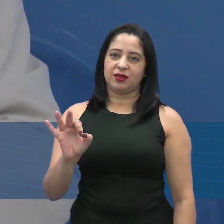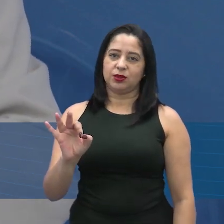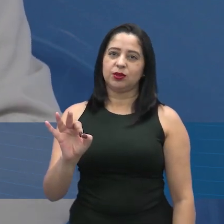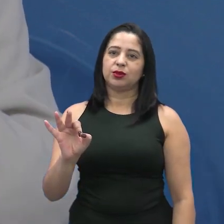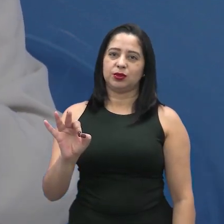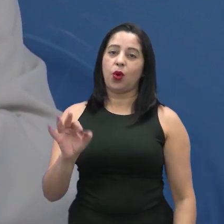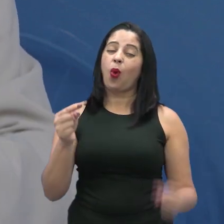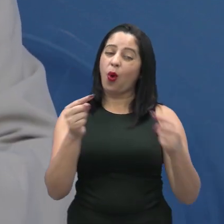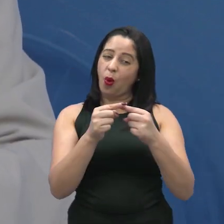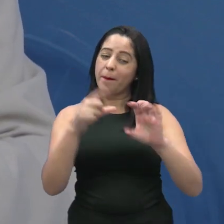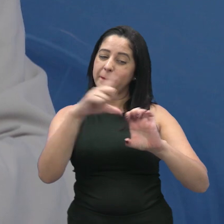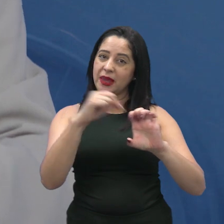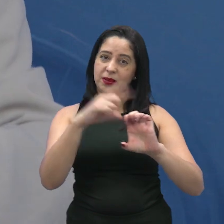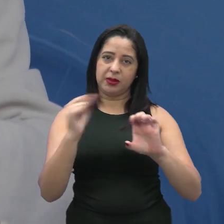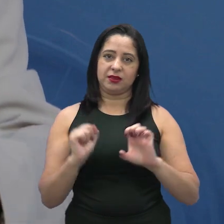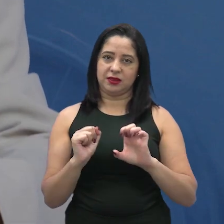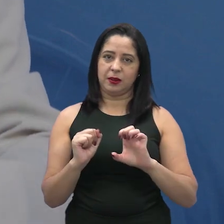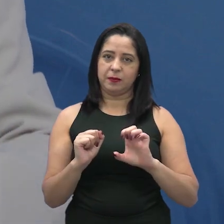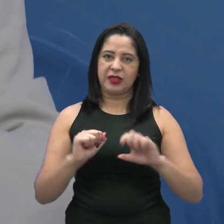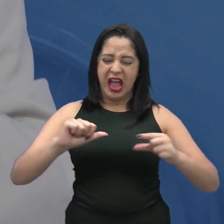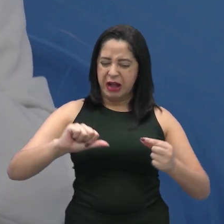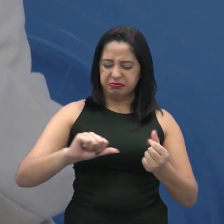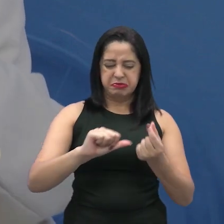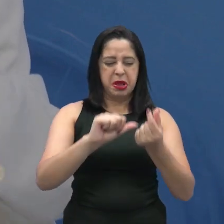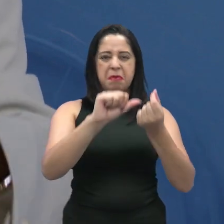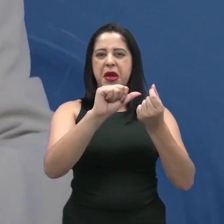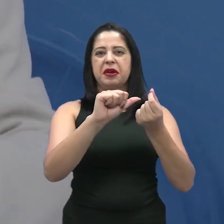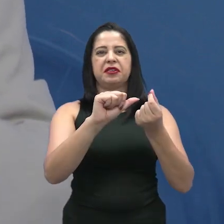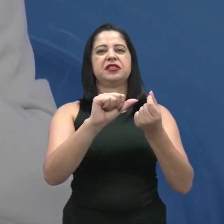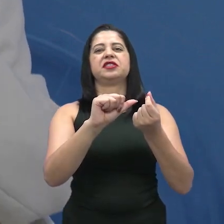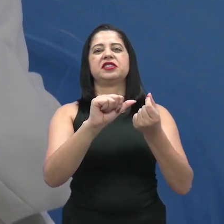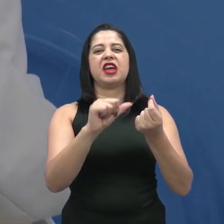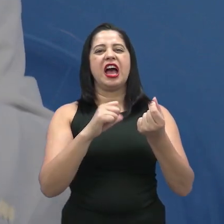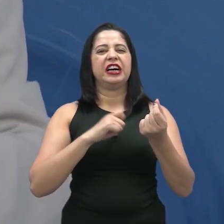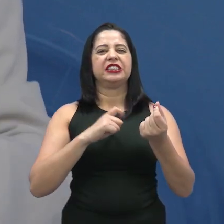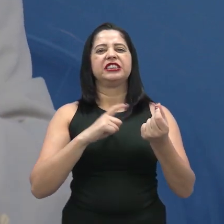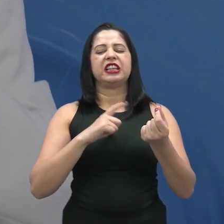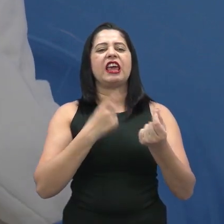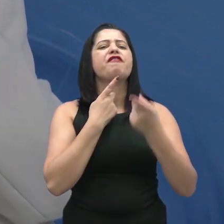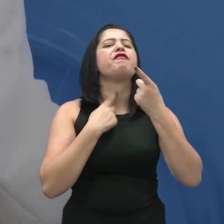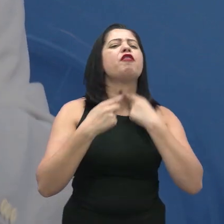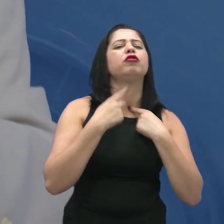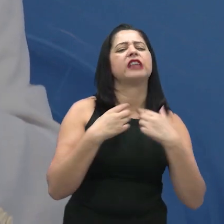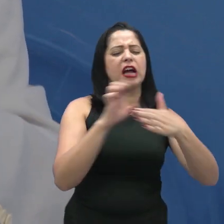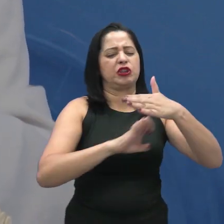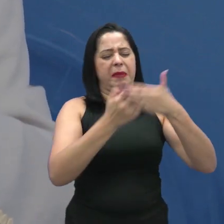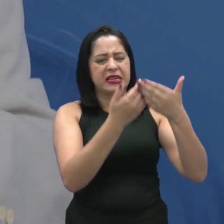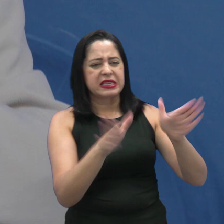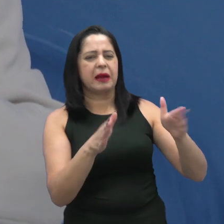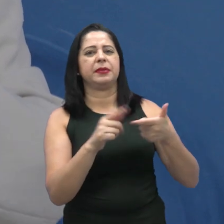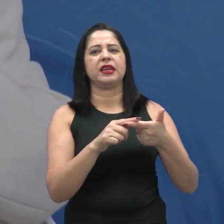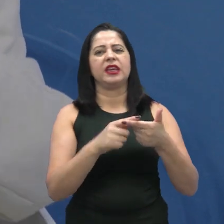classe média, ela é ávida por empreendimentos, por novos bens, por novos serviços, por novas